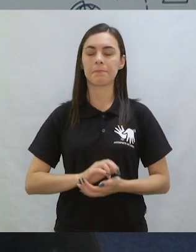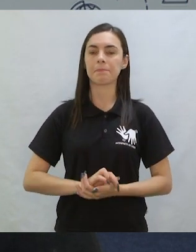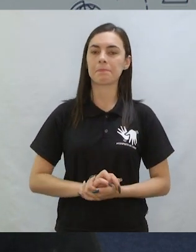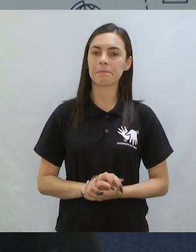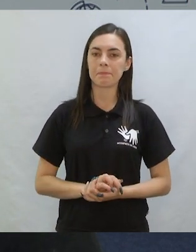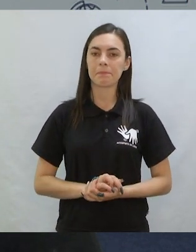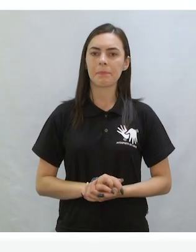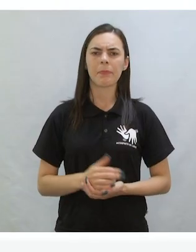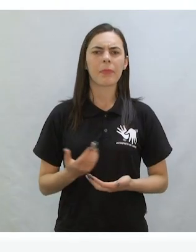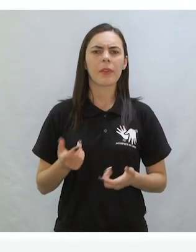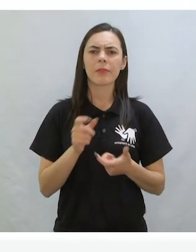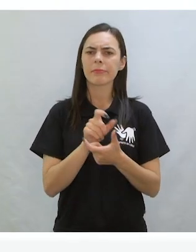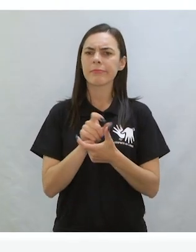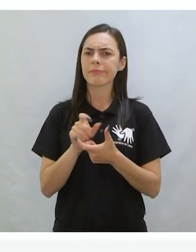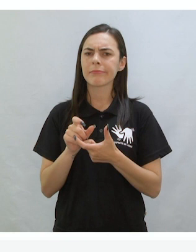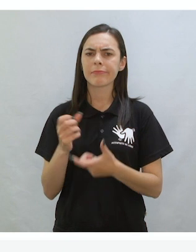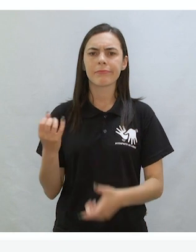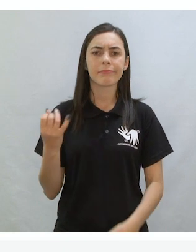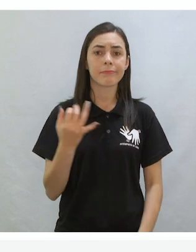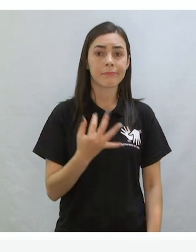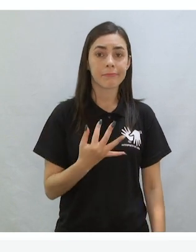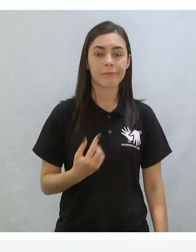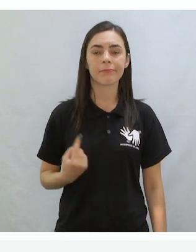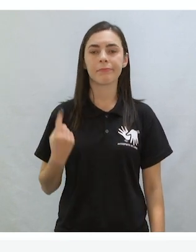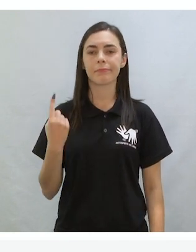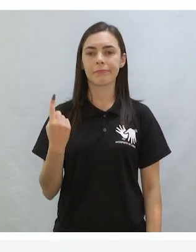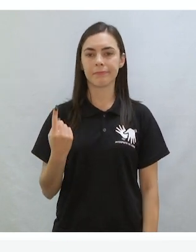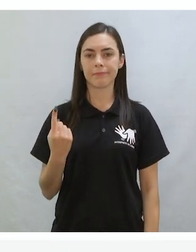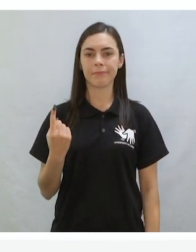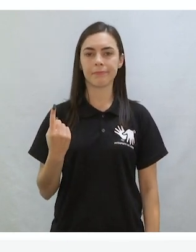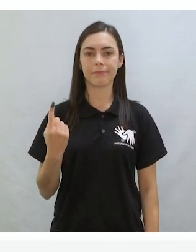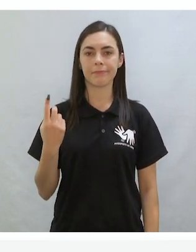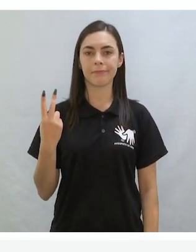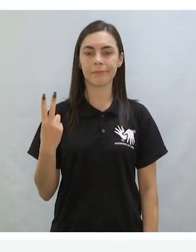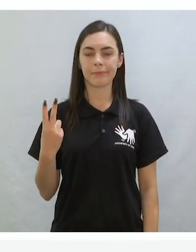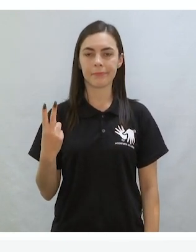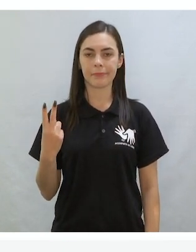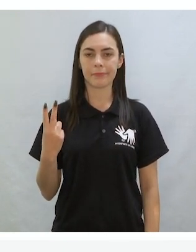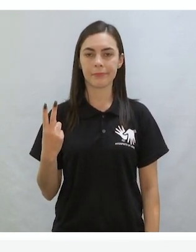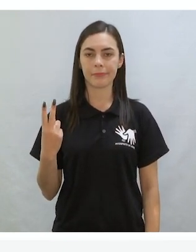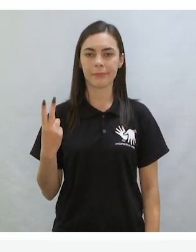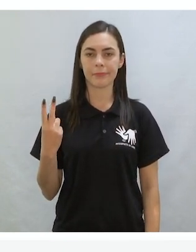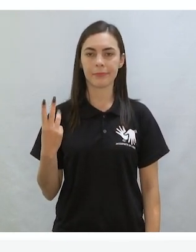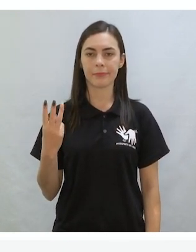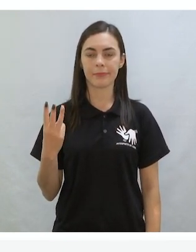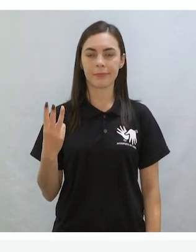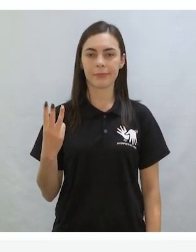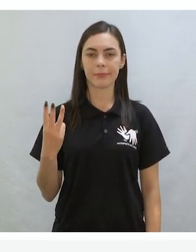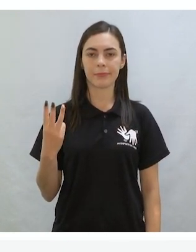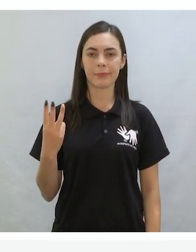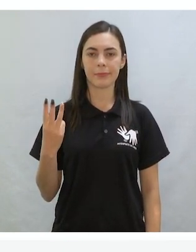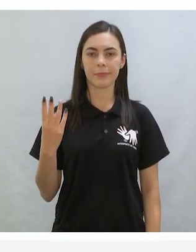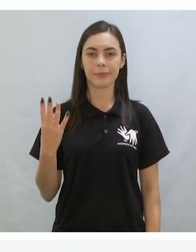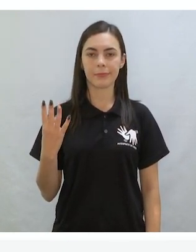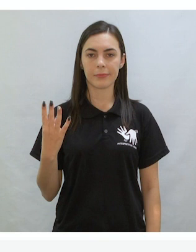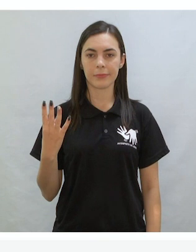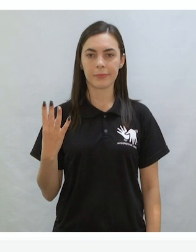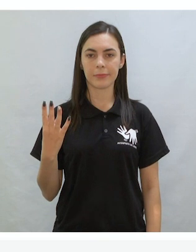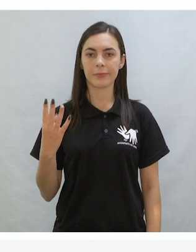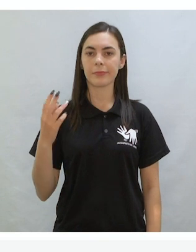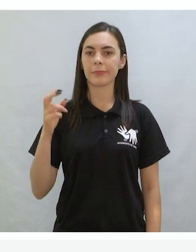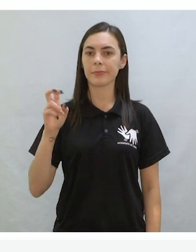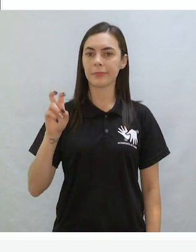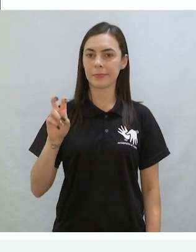Voluntária. Muito bem. Quantas sílabas eram? Uma, duas,